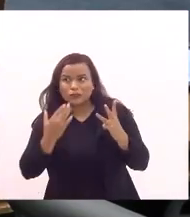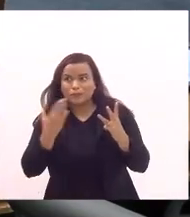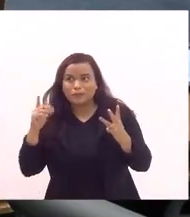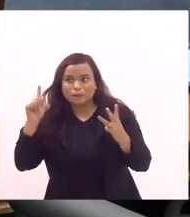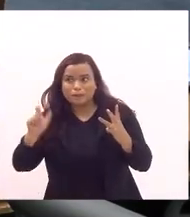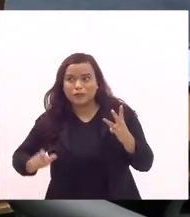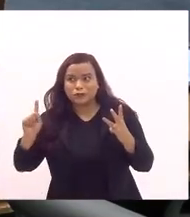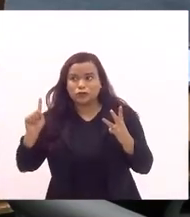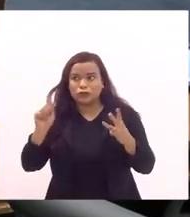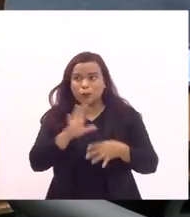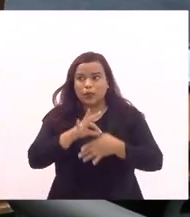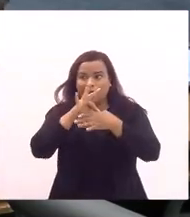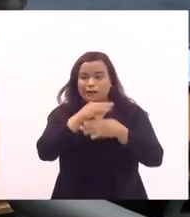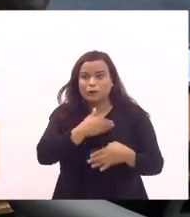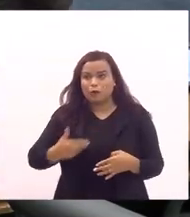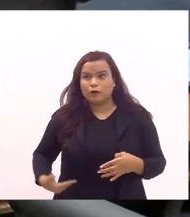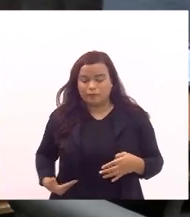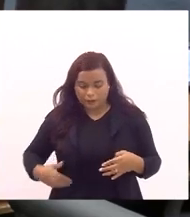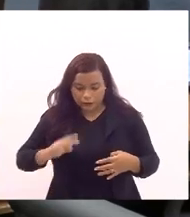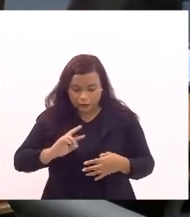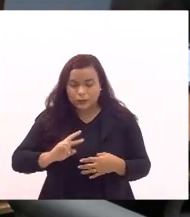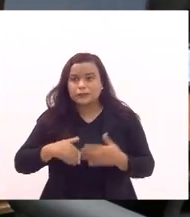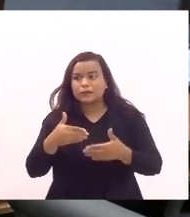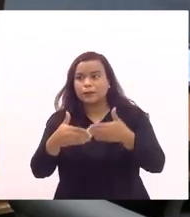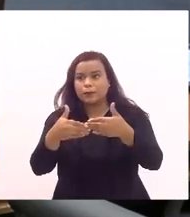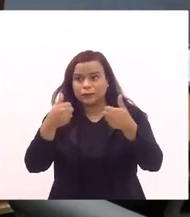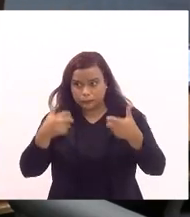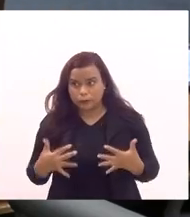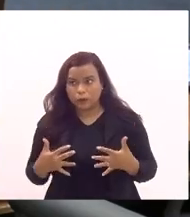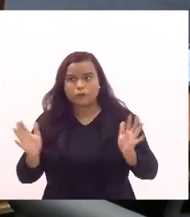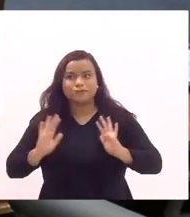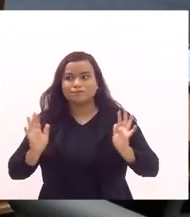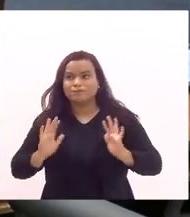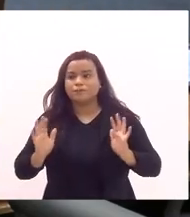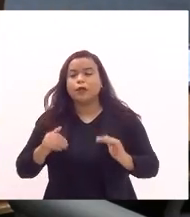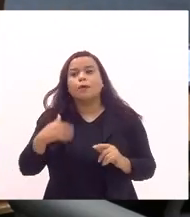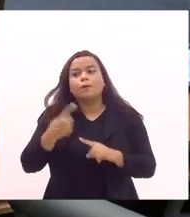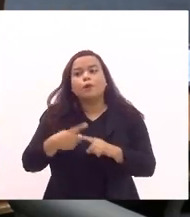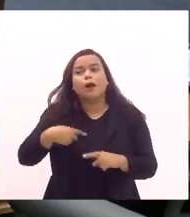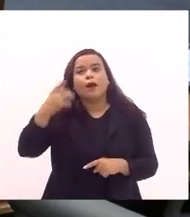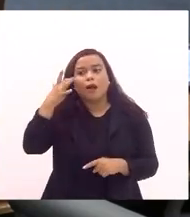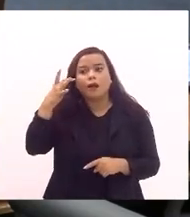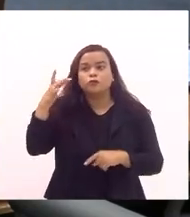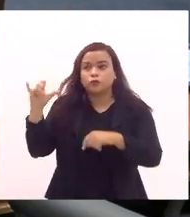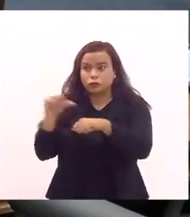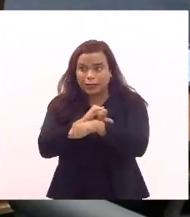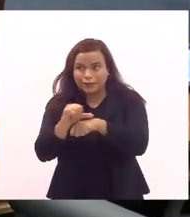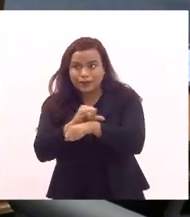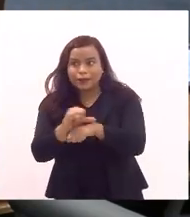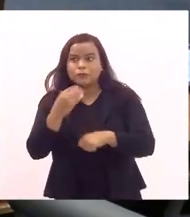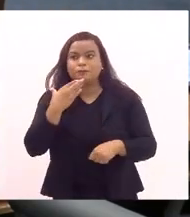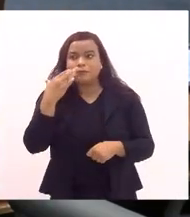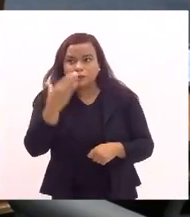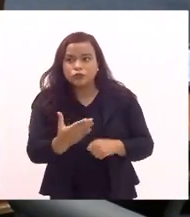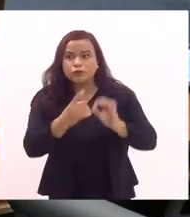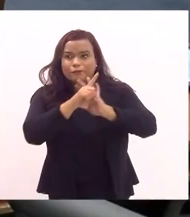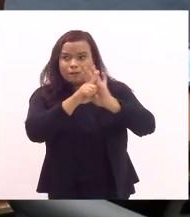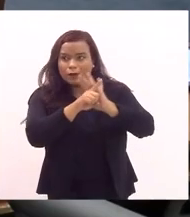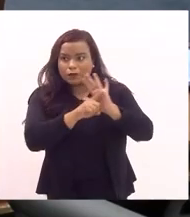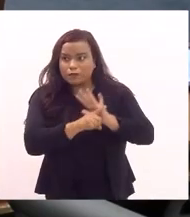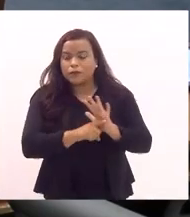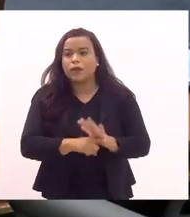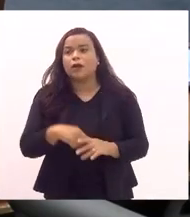agora o líder do Governo na sequência porque eu acho senhor presidente que toda estratégia de pedido de verificação